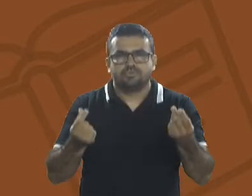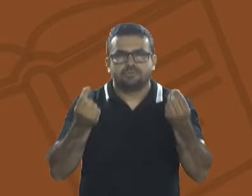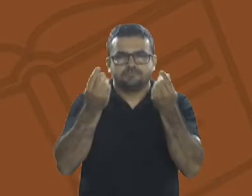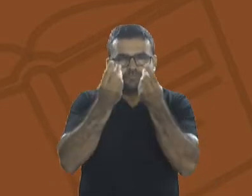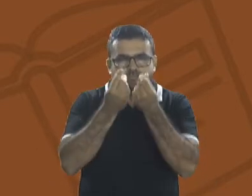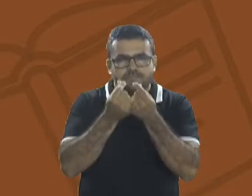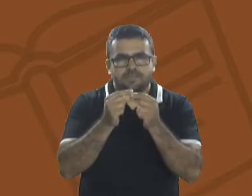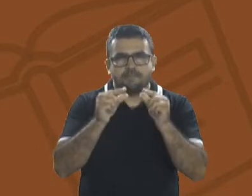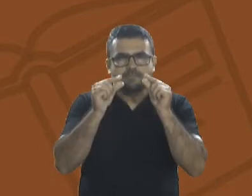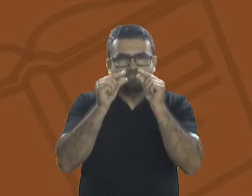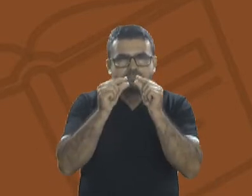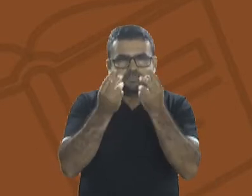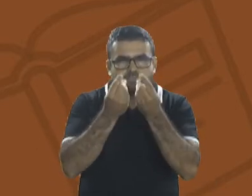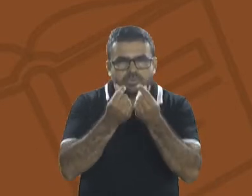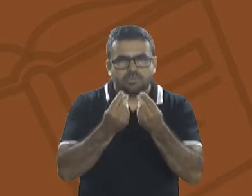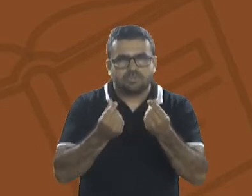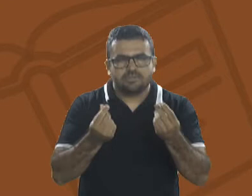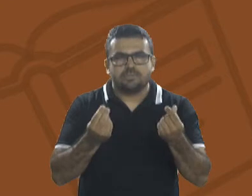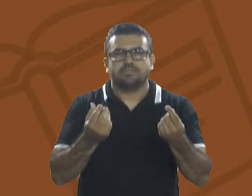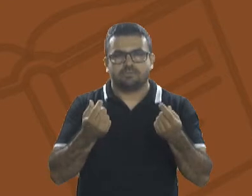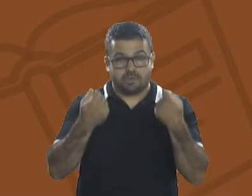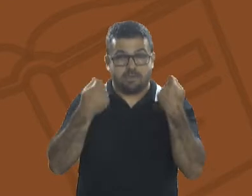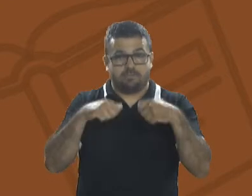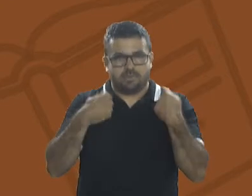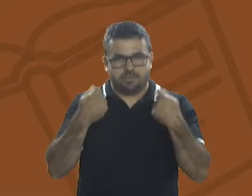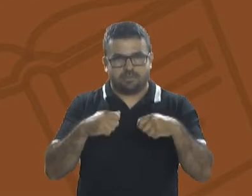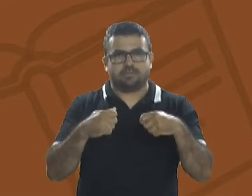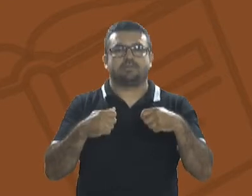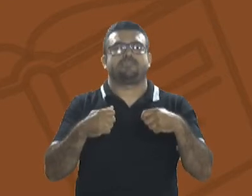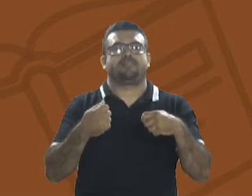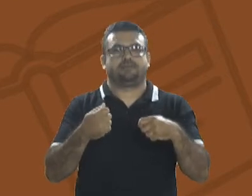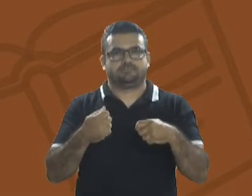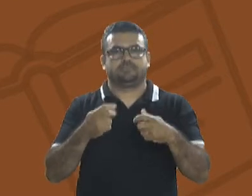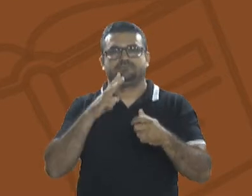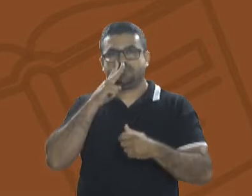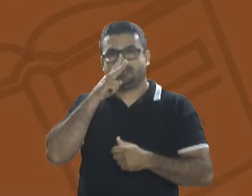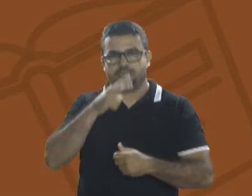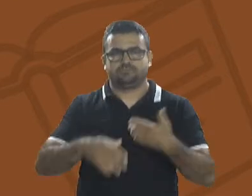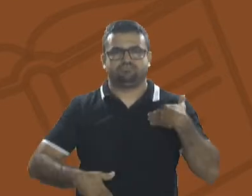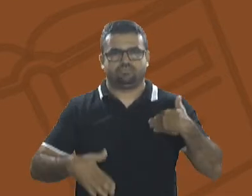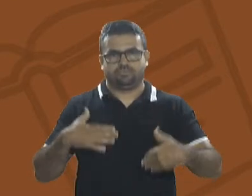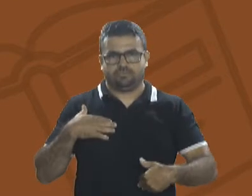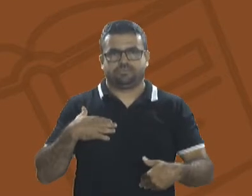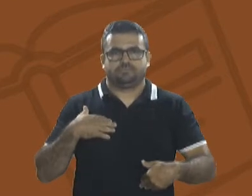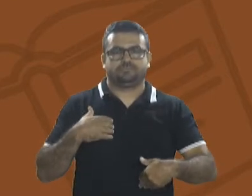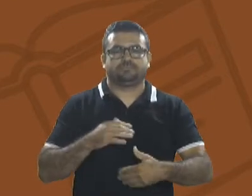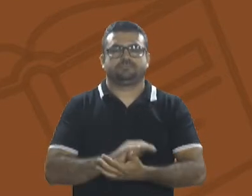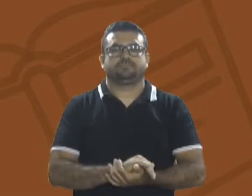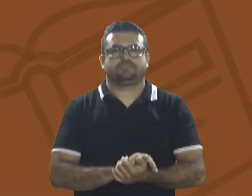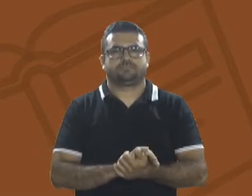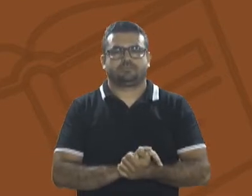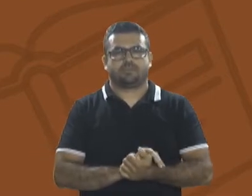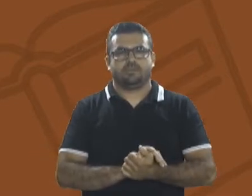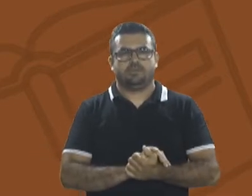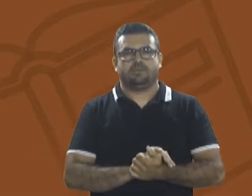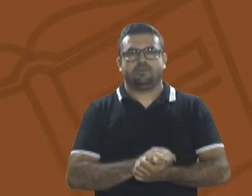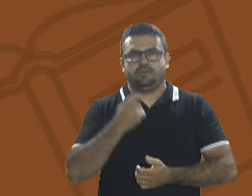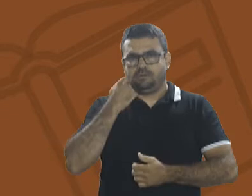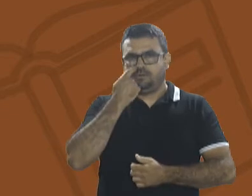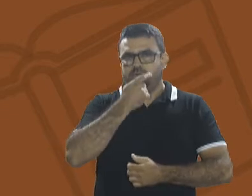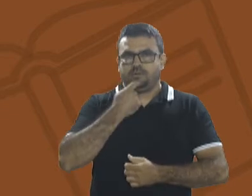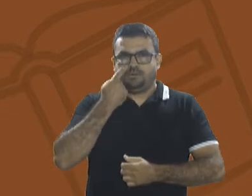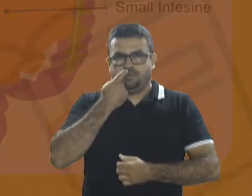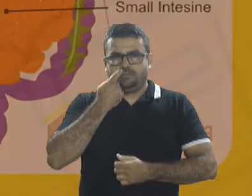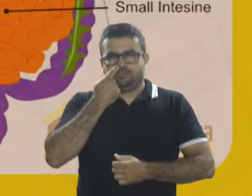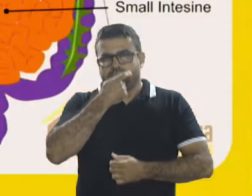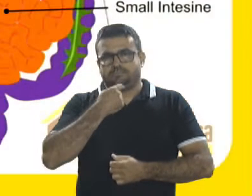a partícula mesmo do nutriente que a gente vai precisar ali para o nosso corpo absorver. Boca. Então na